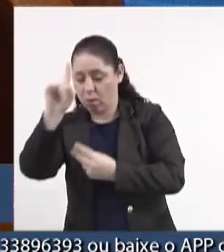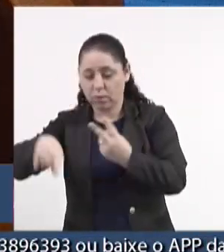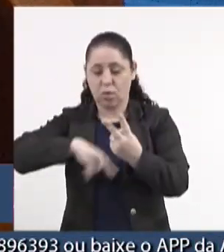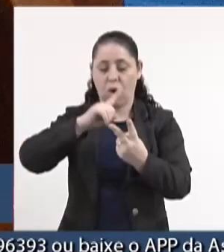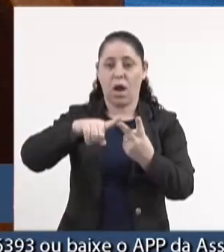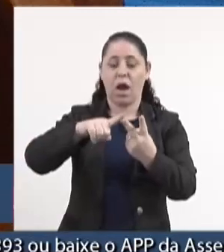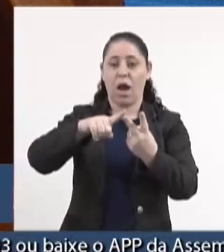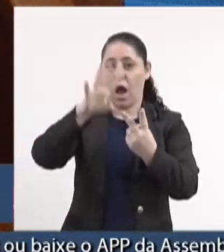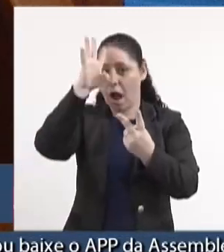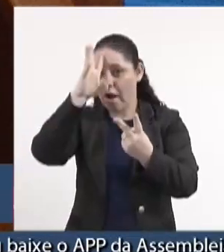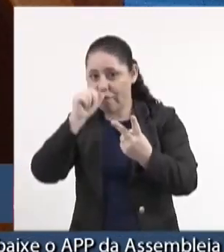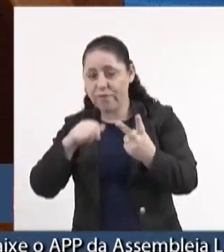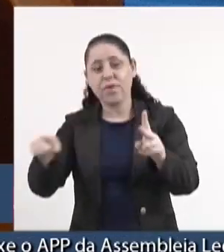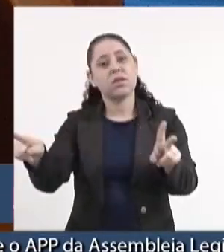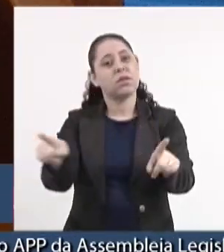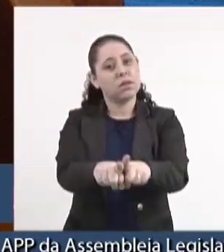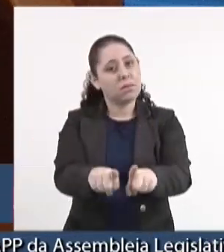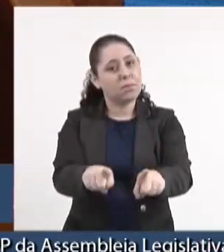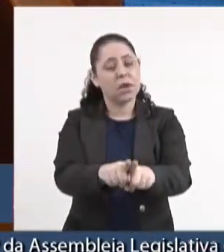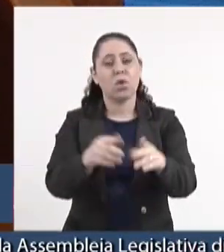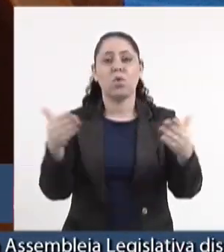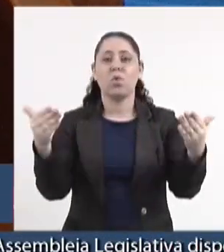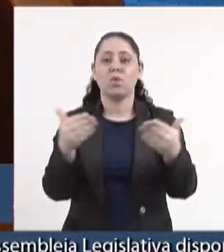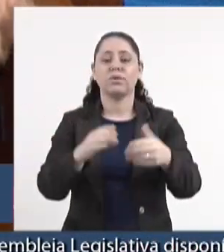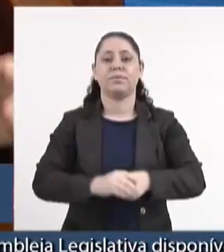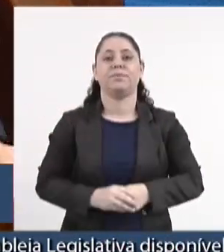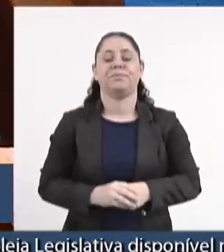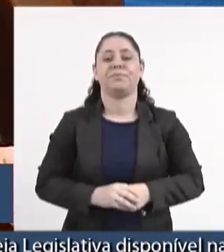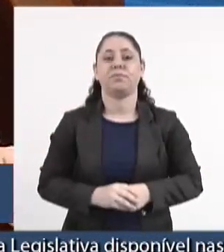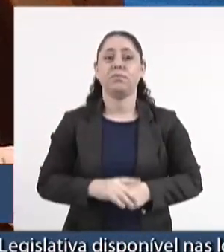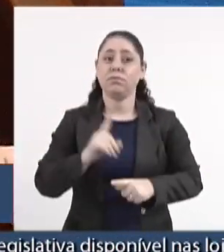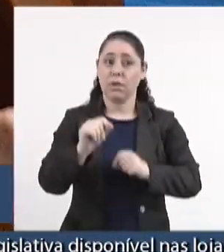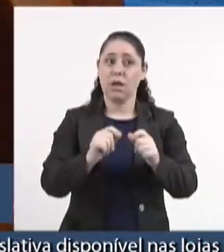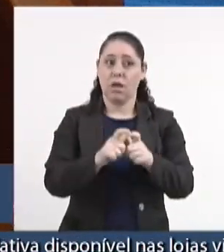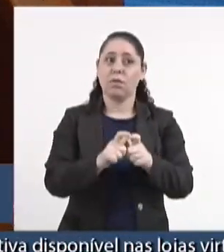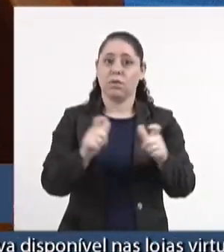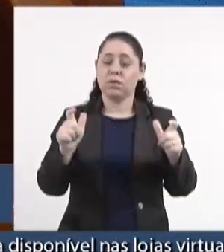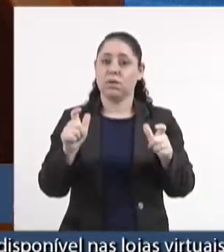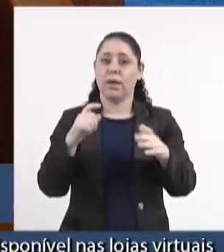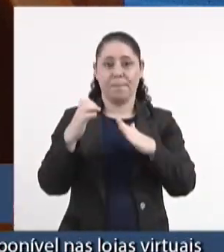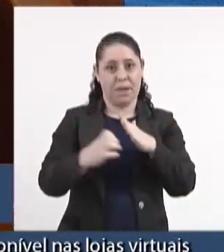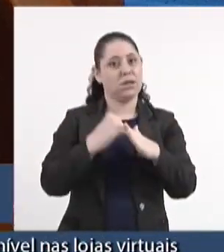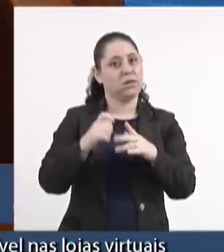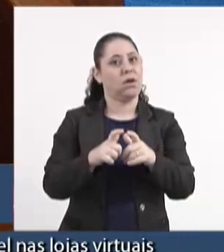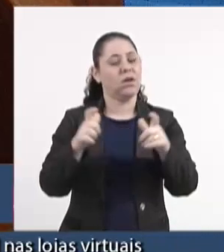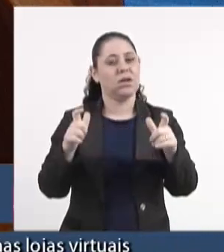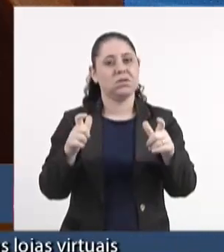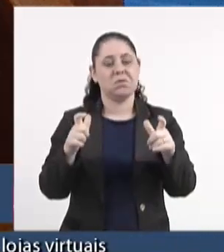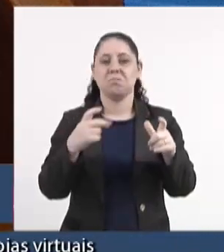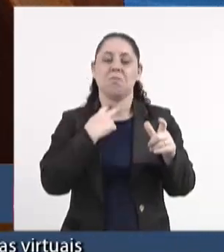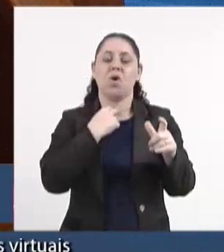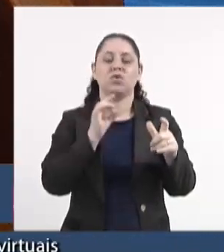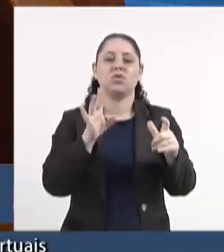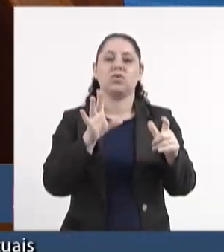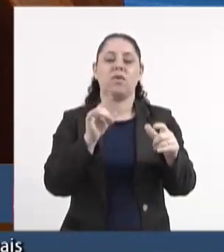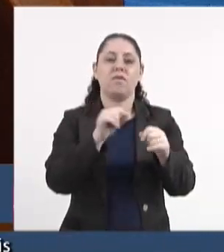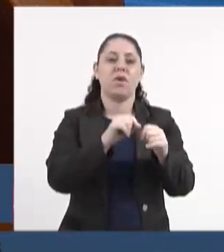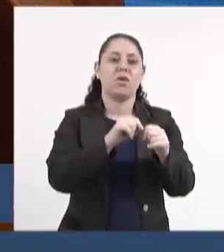é a avicultura. Hoje, para ser grandes produtores, não dá mais para